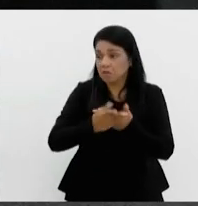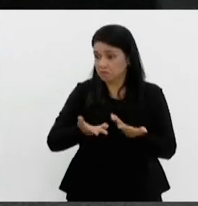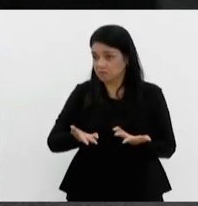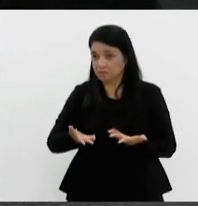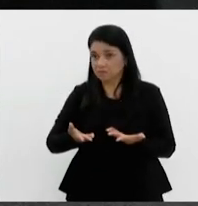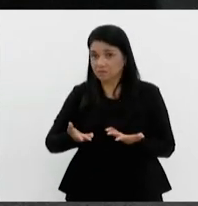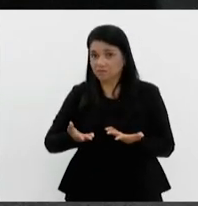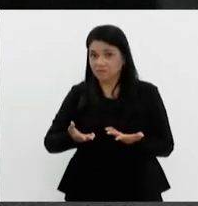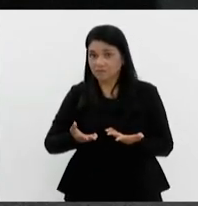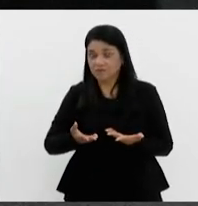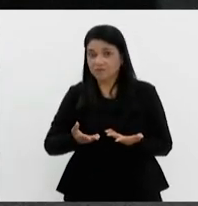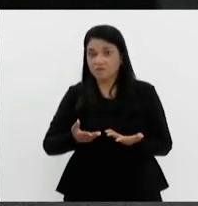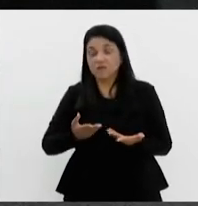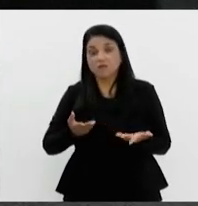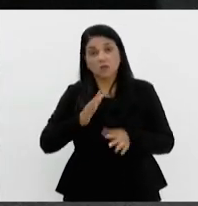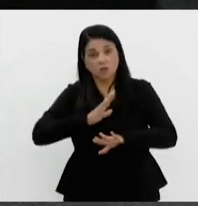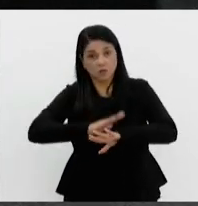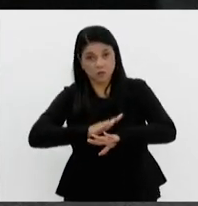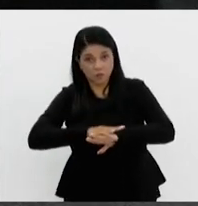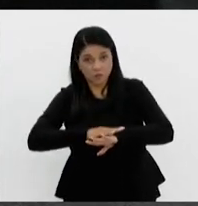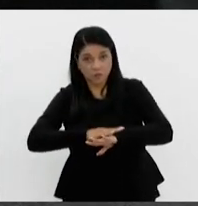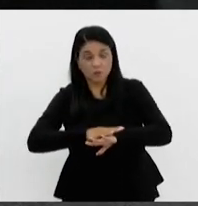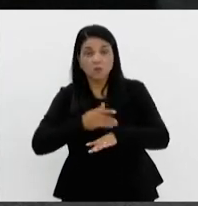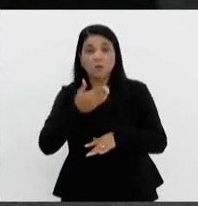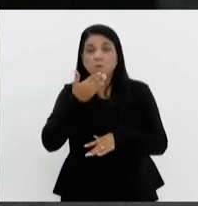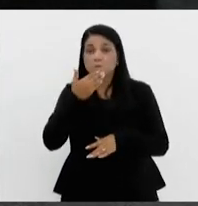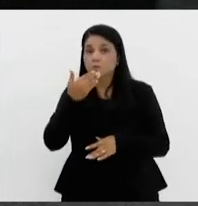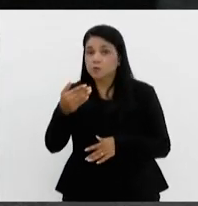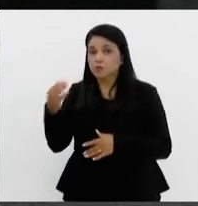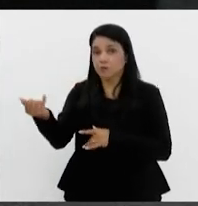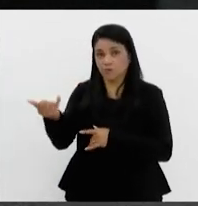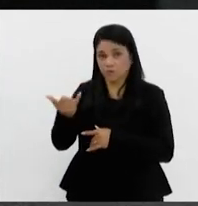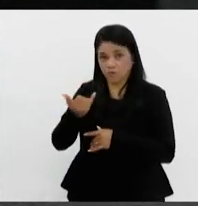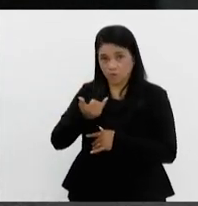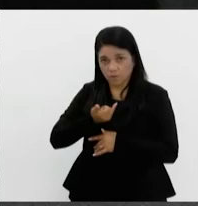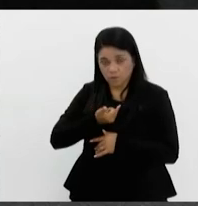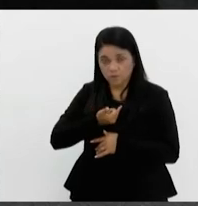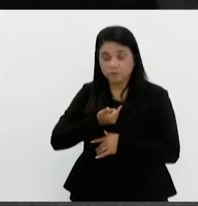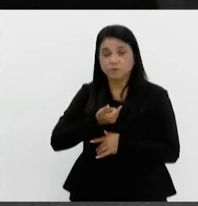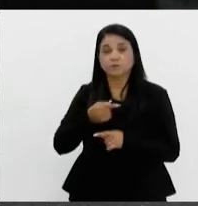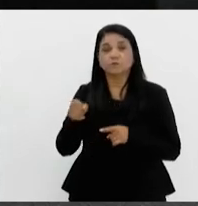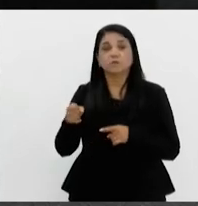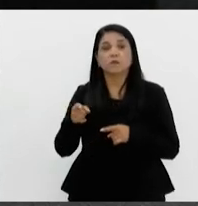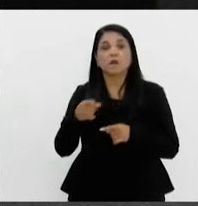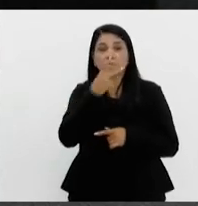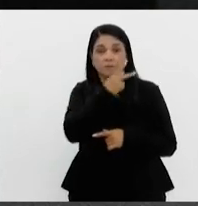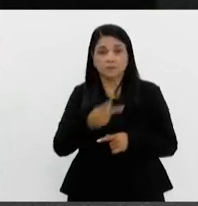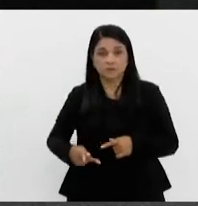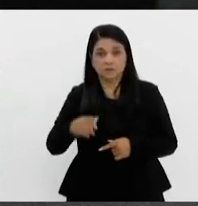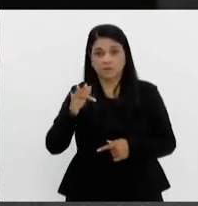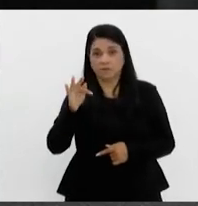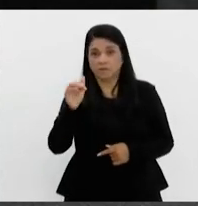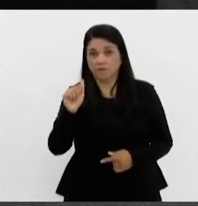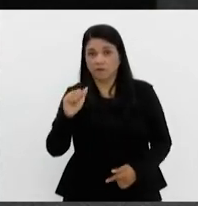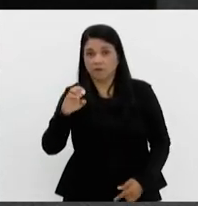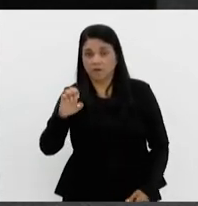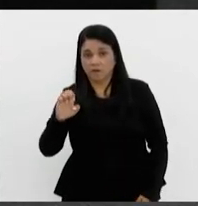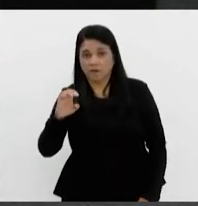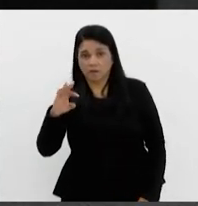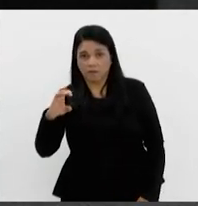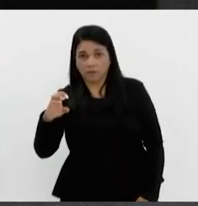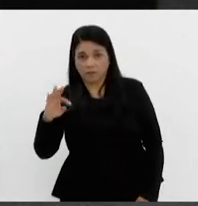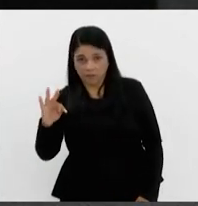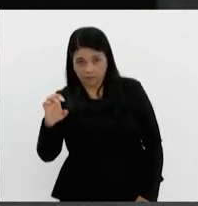momento, nós pedimos informações à presidência da FAETEC, tivemos aí, pelos canais